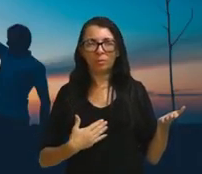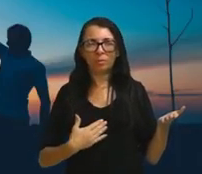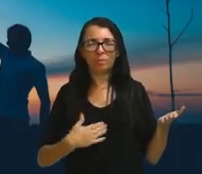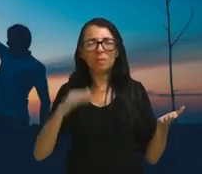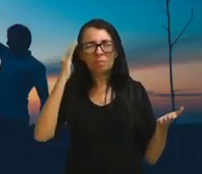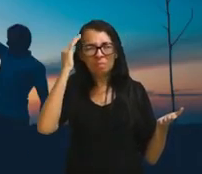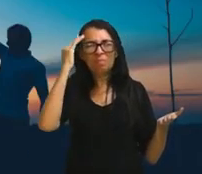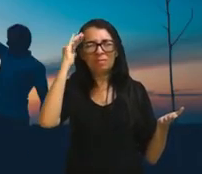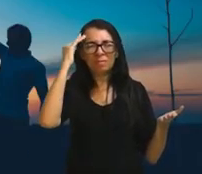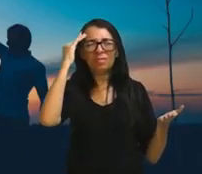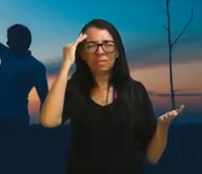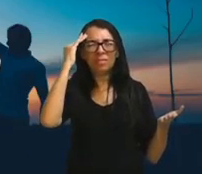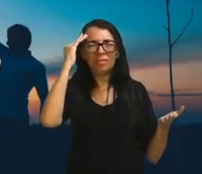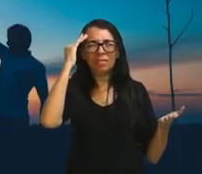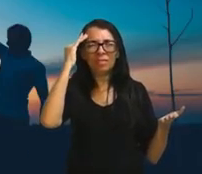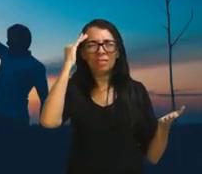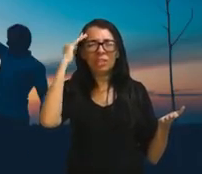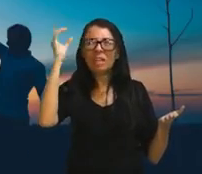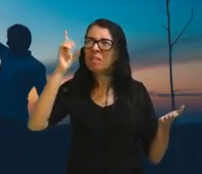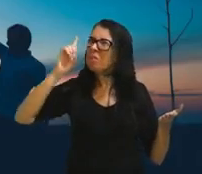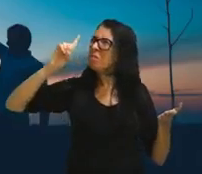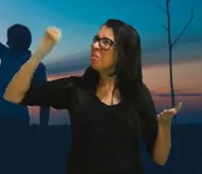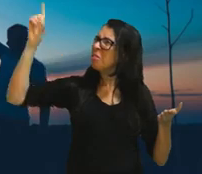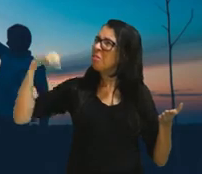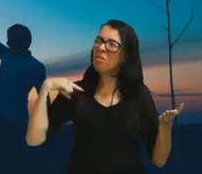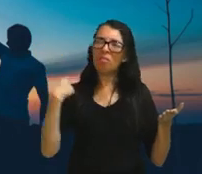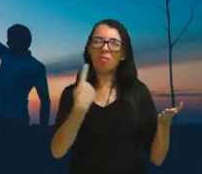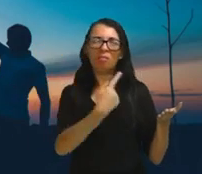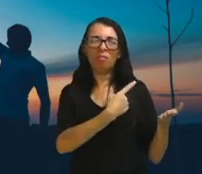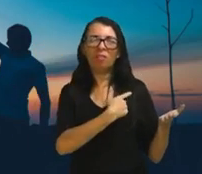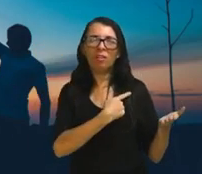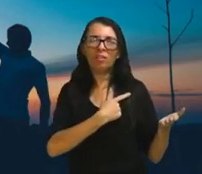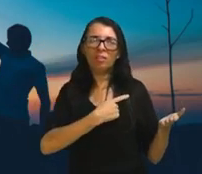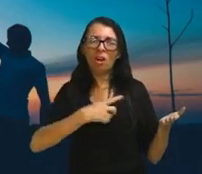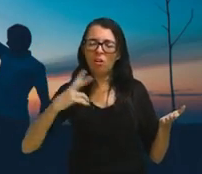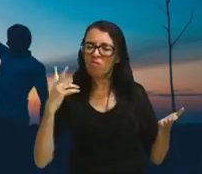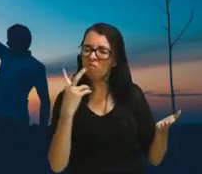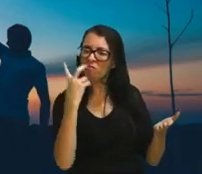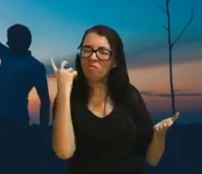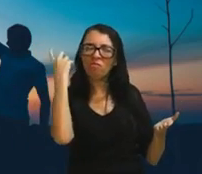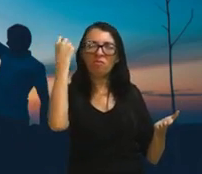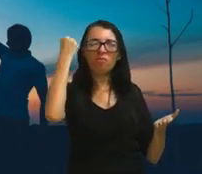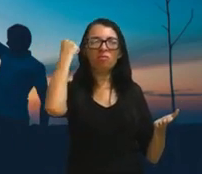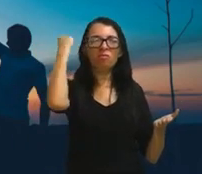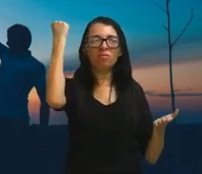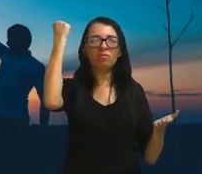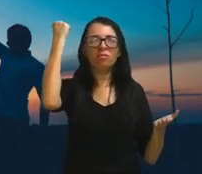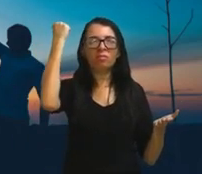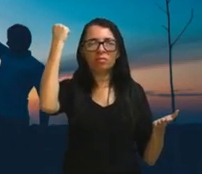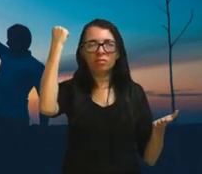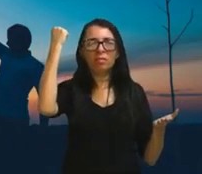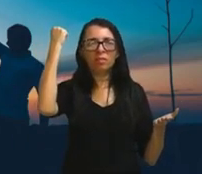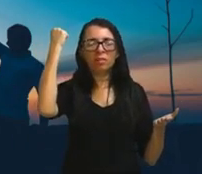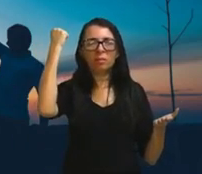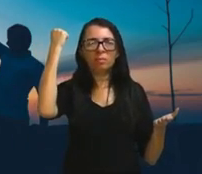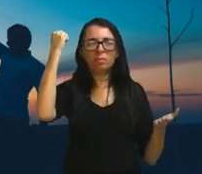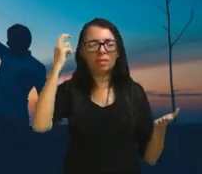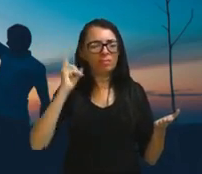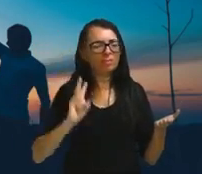a nossa fortaleza nos dias em que somos angustiados ou somos